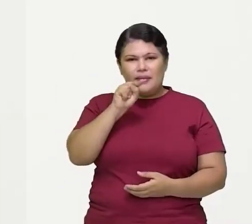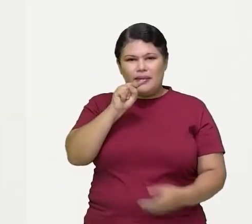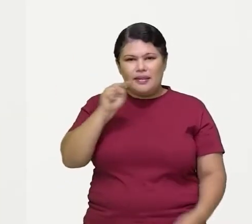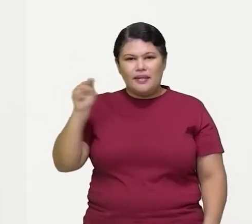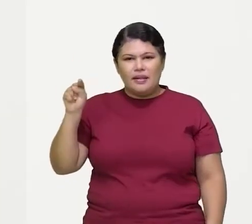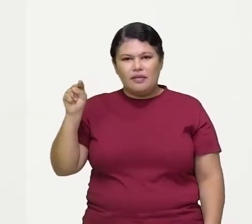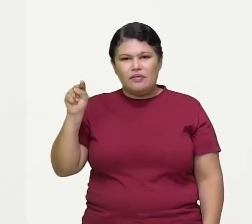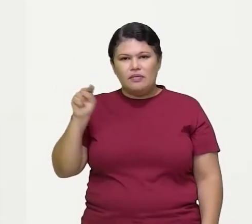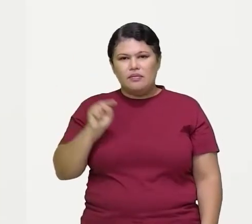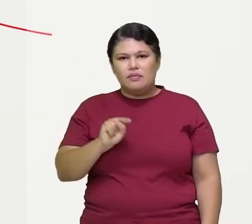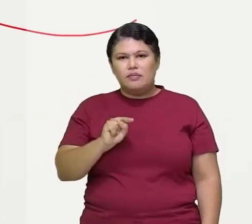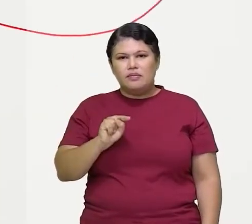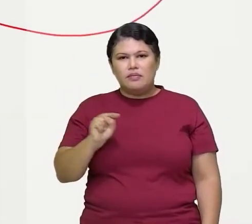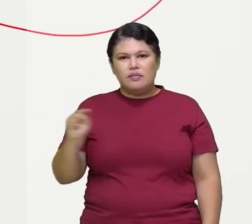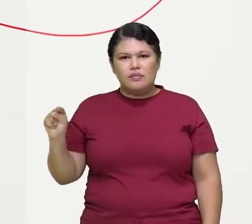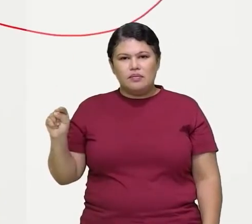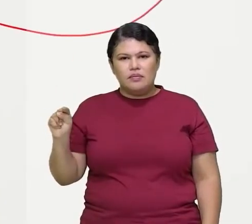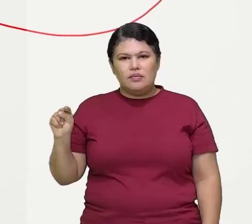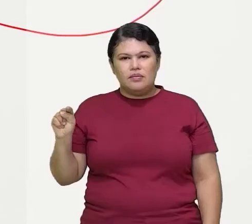travessão.